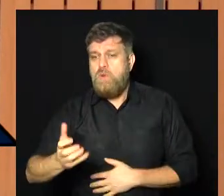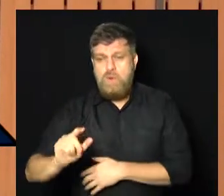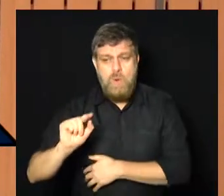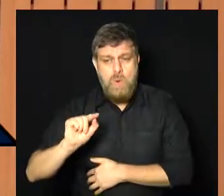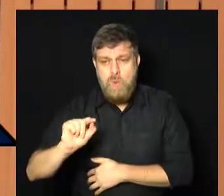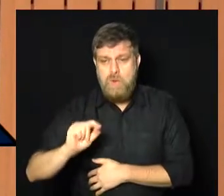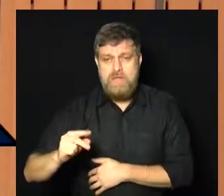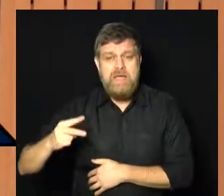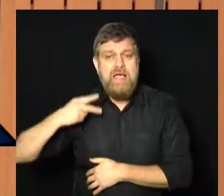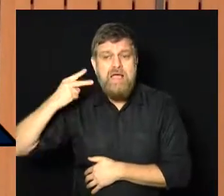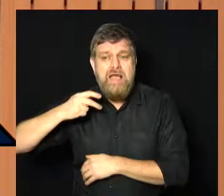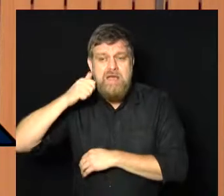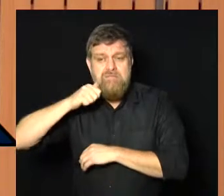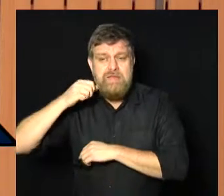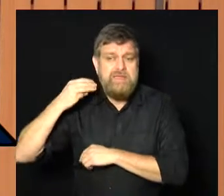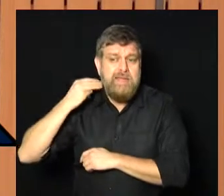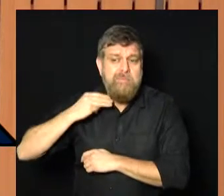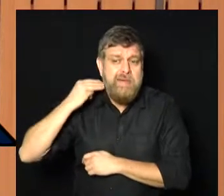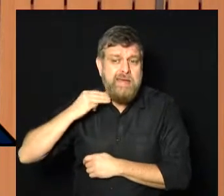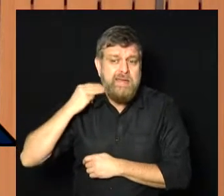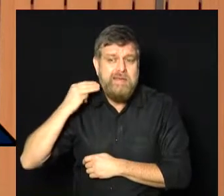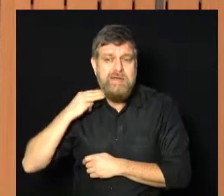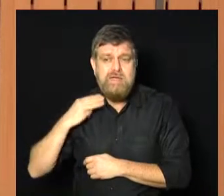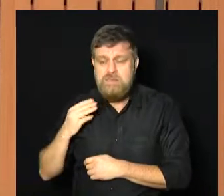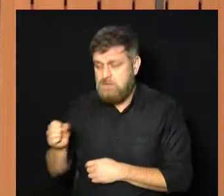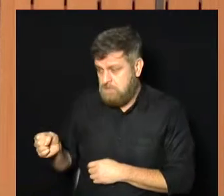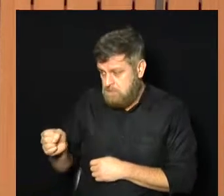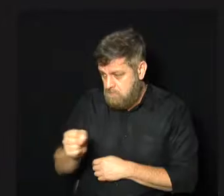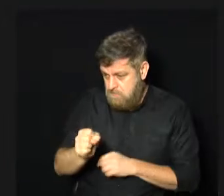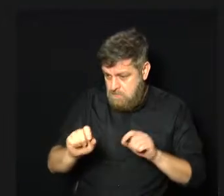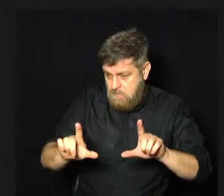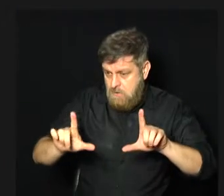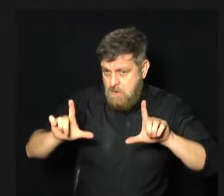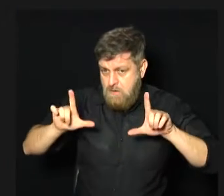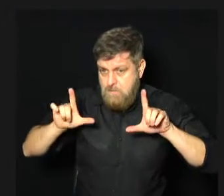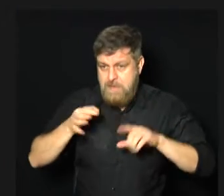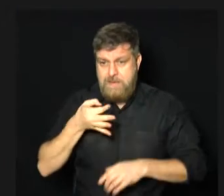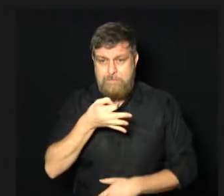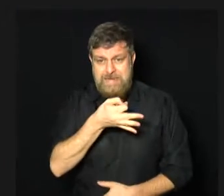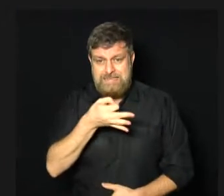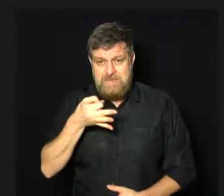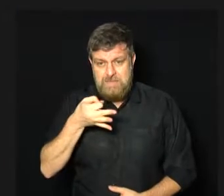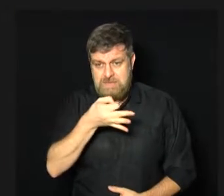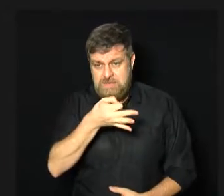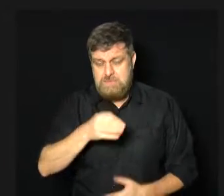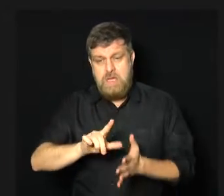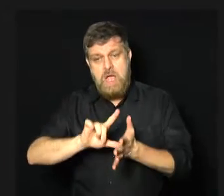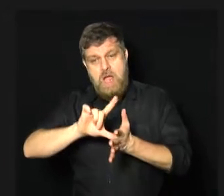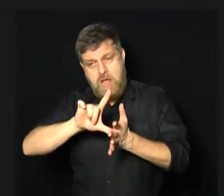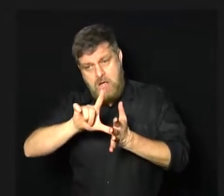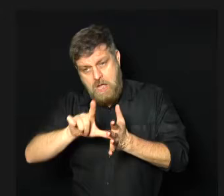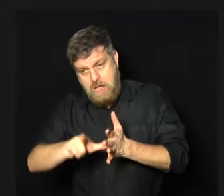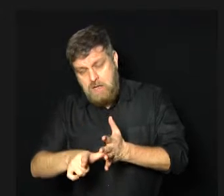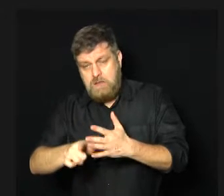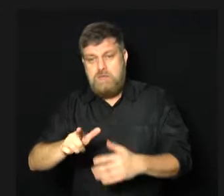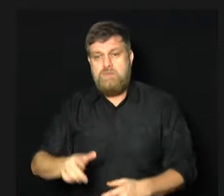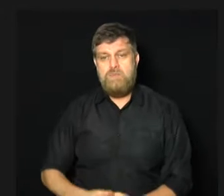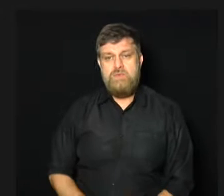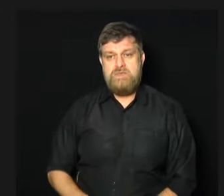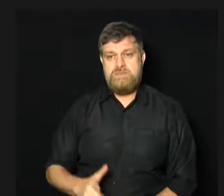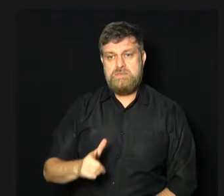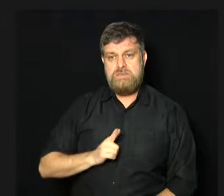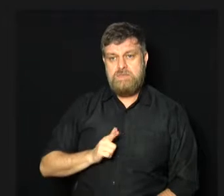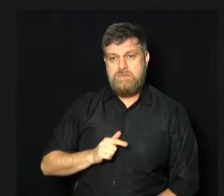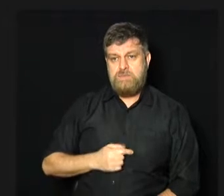vereadora Mariana Conte se ela já gostaria de fazer o uso da palavra, e logo depois a gente já passaria para a